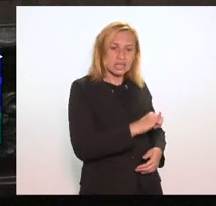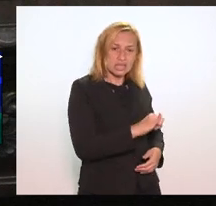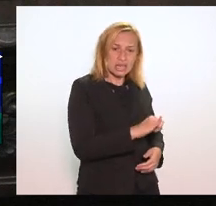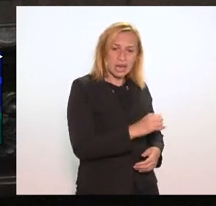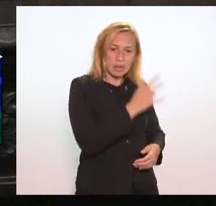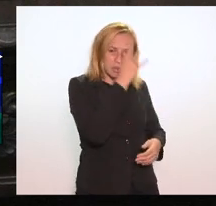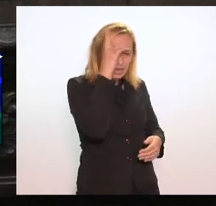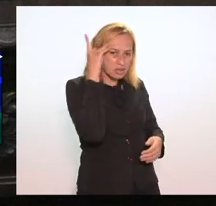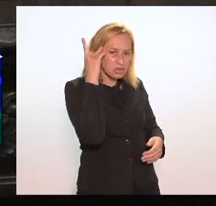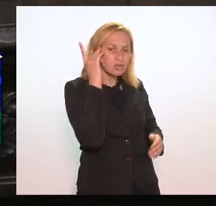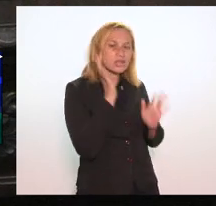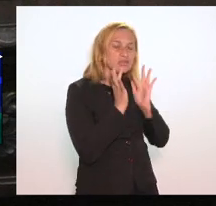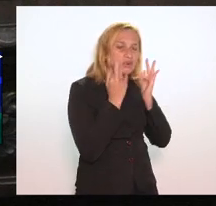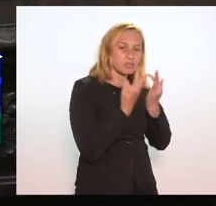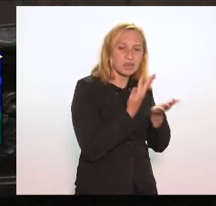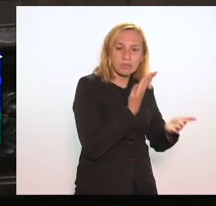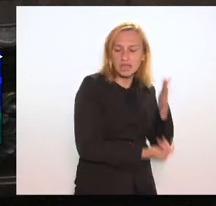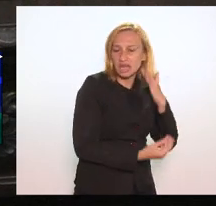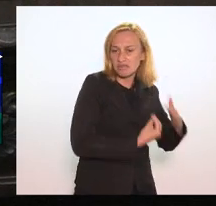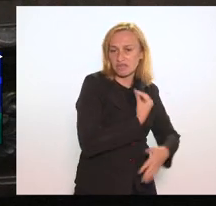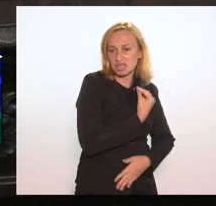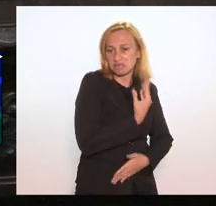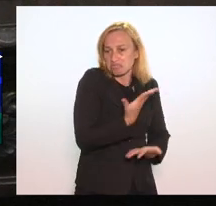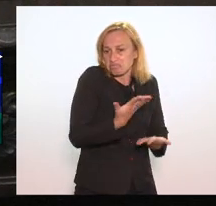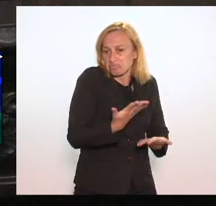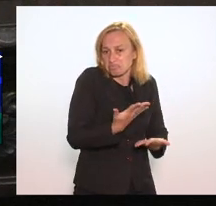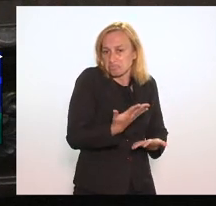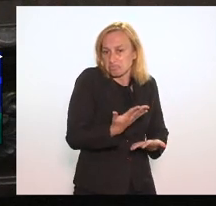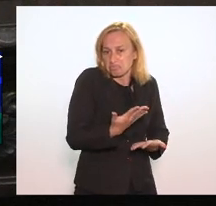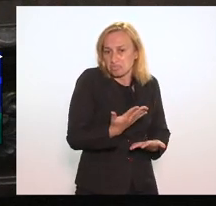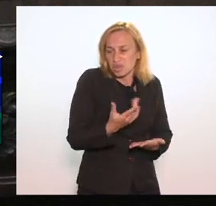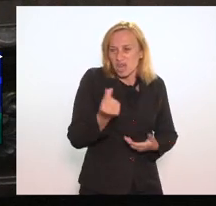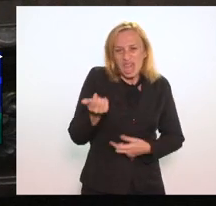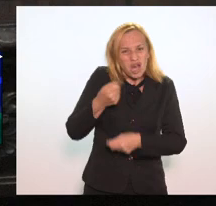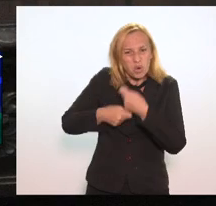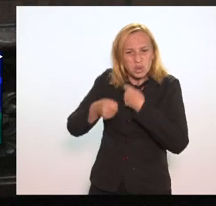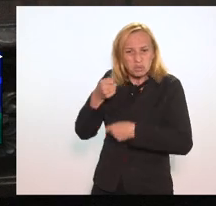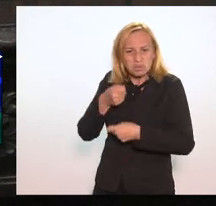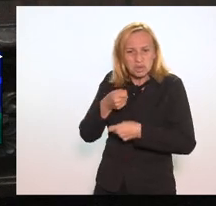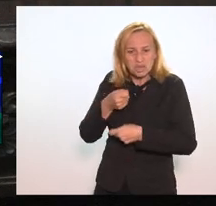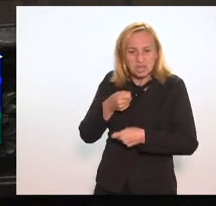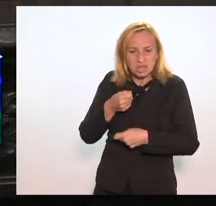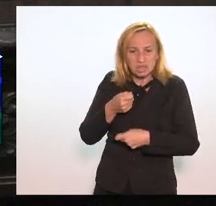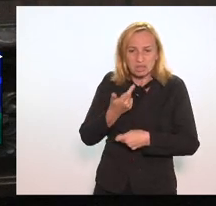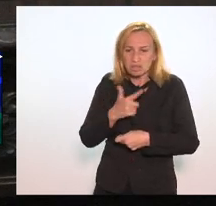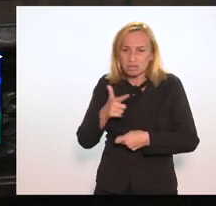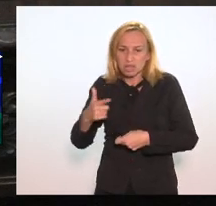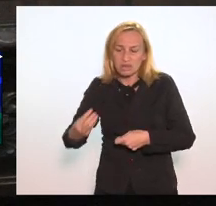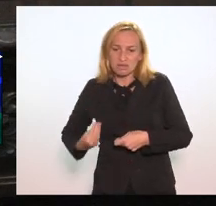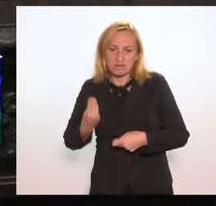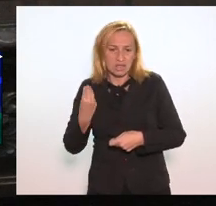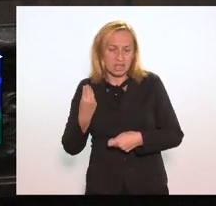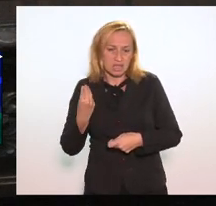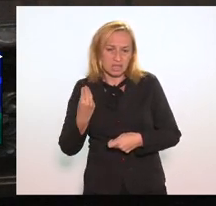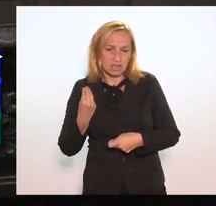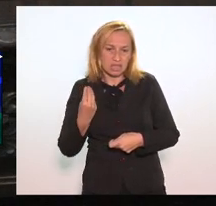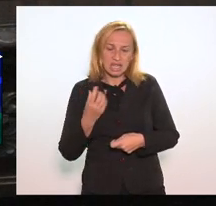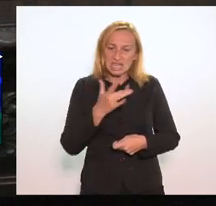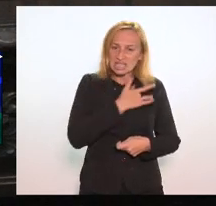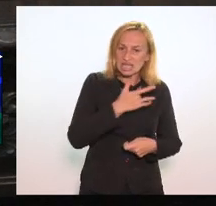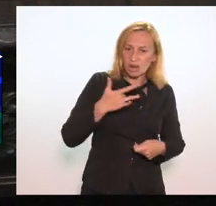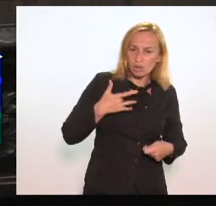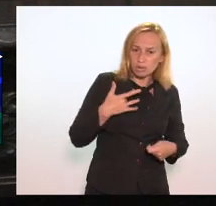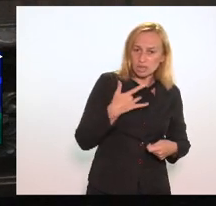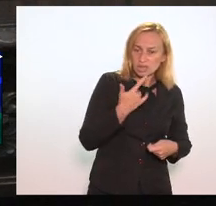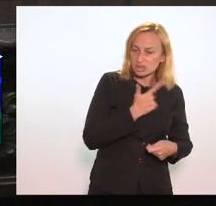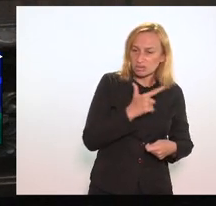perder a vida e não é economia sem vida e não há saúde